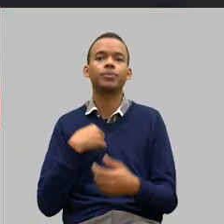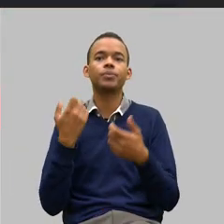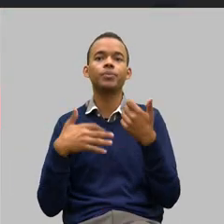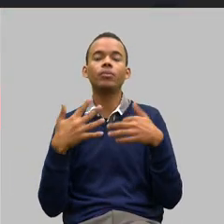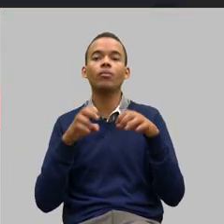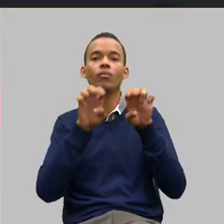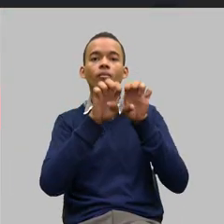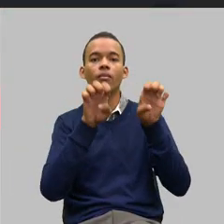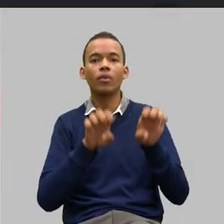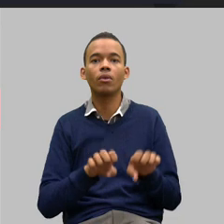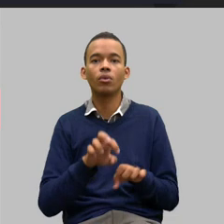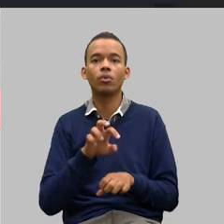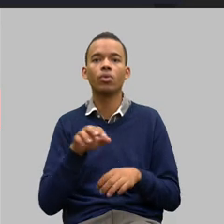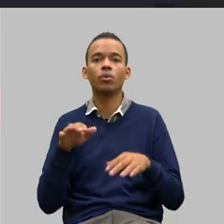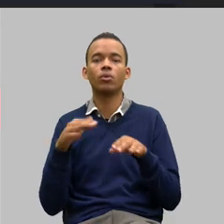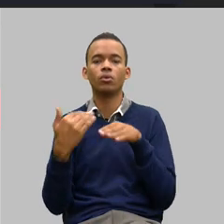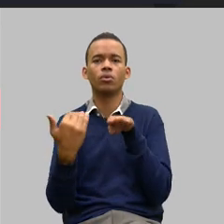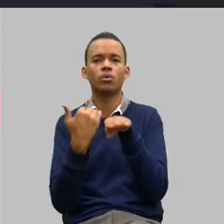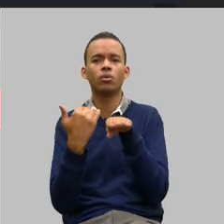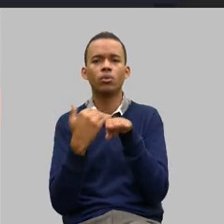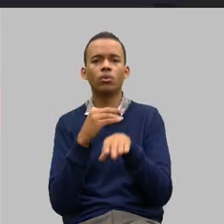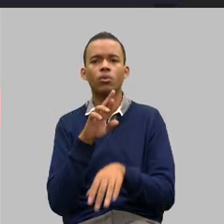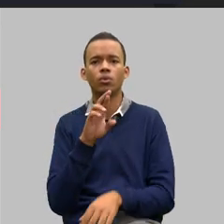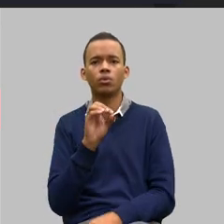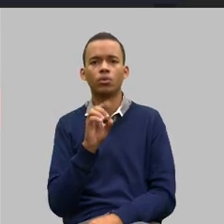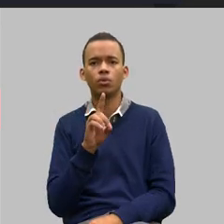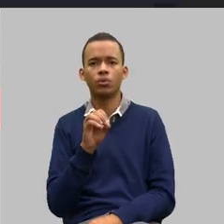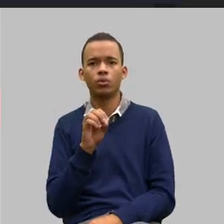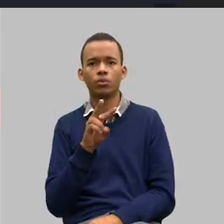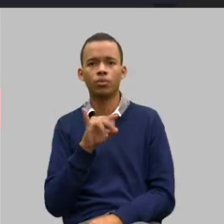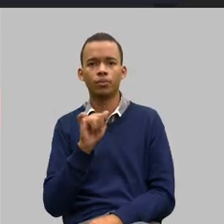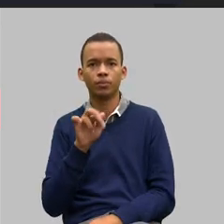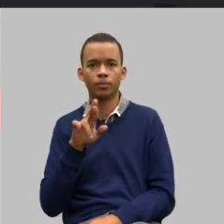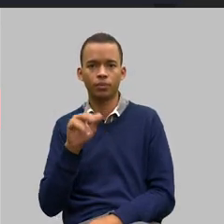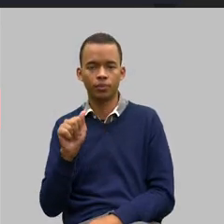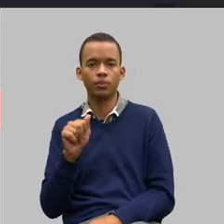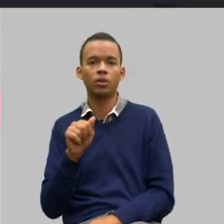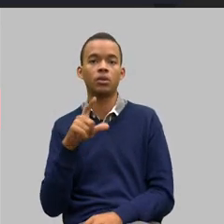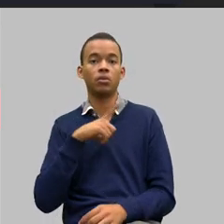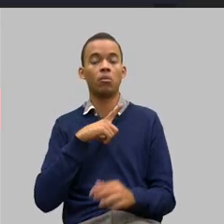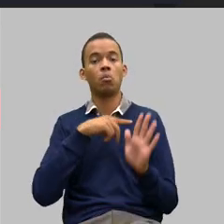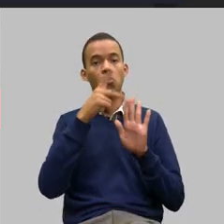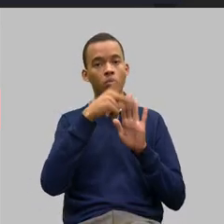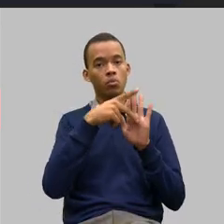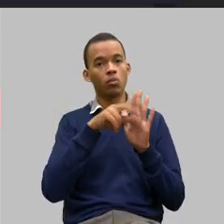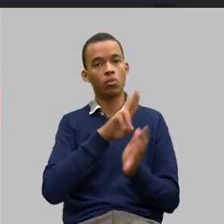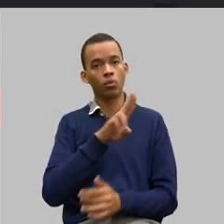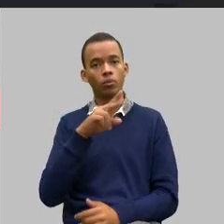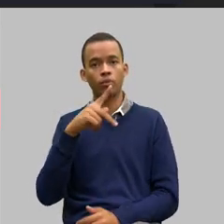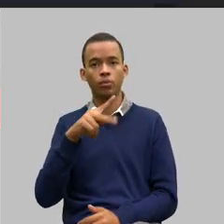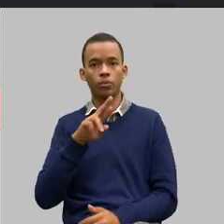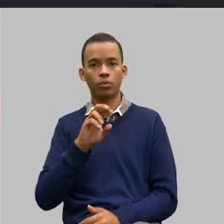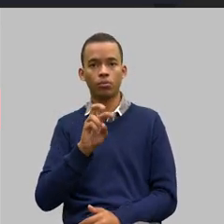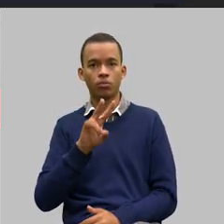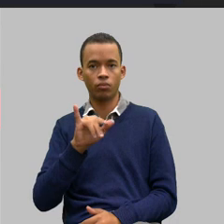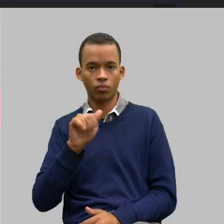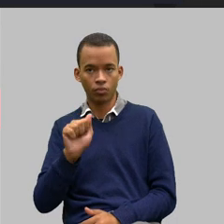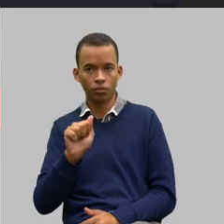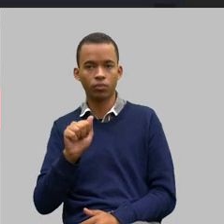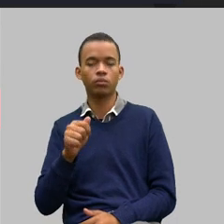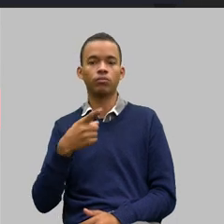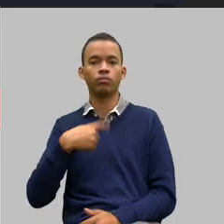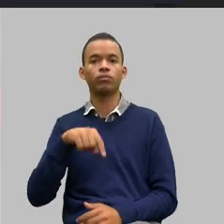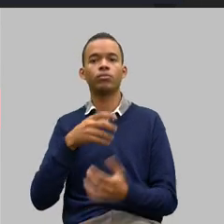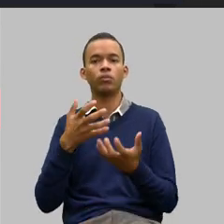e o grande destaque aqui é o nosso provias né nosso programa de recuperação e pavimentação rodoviária maior programa de